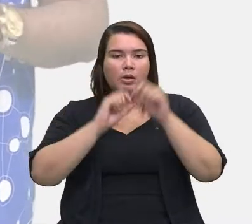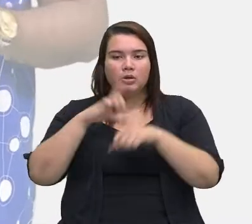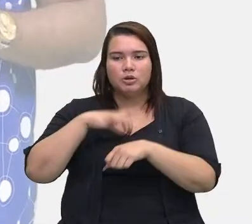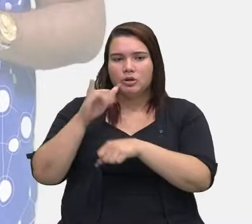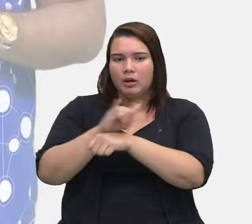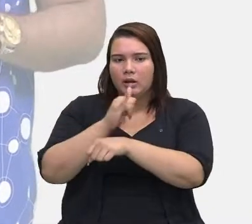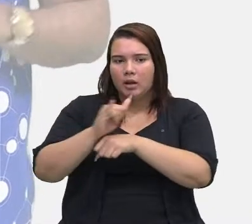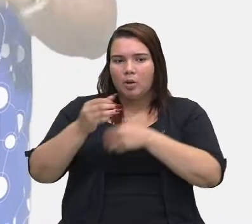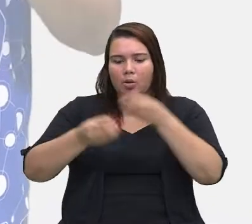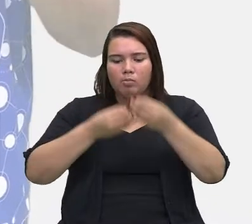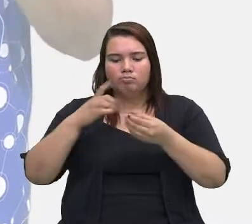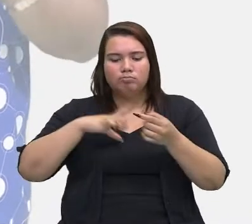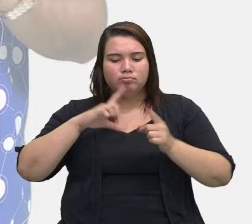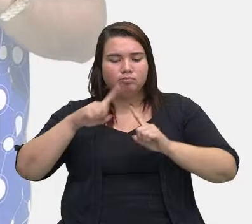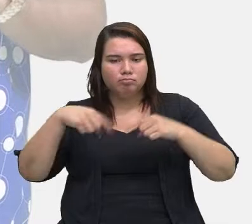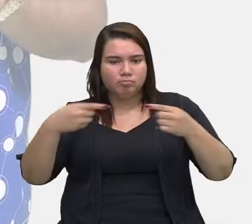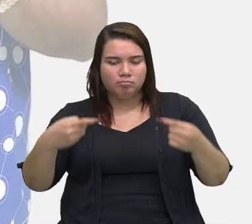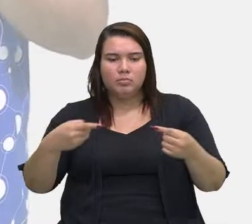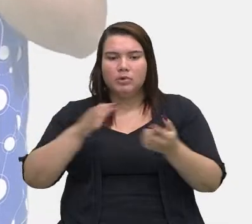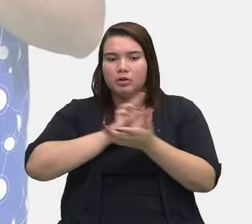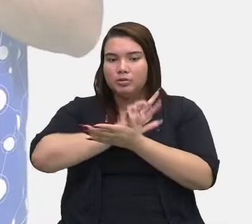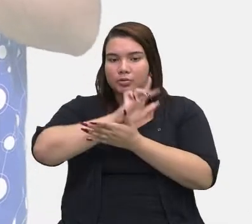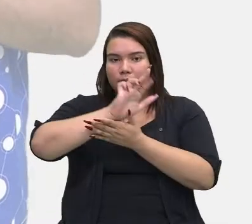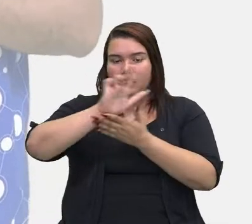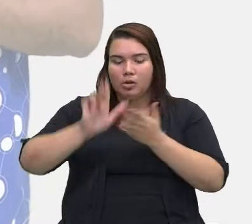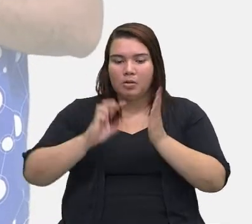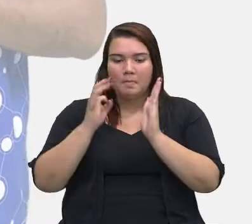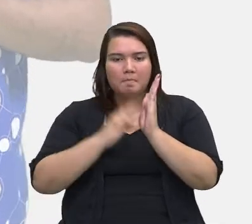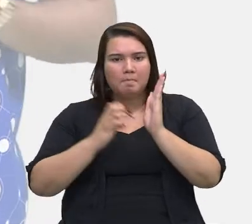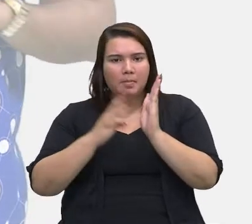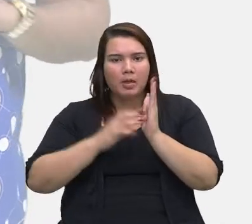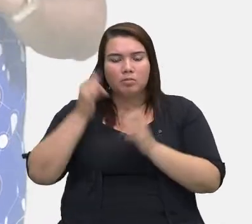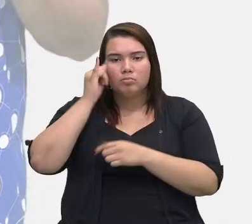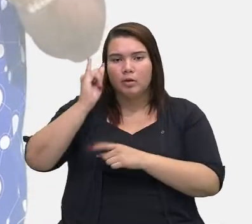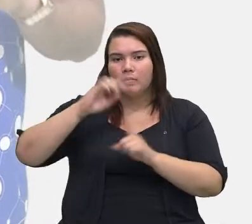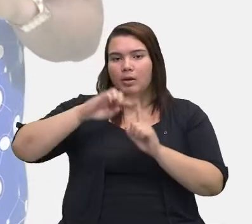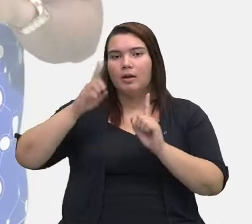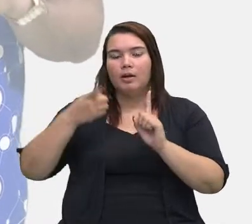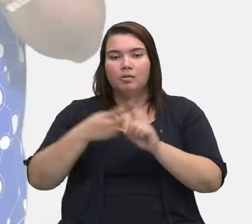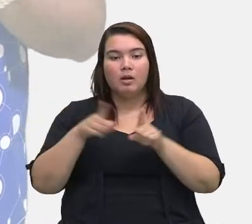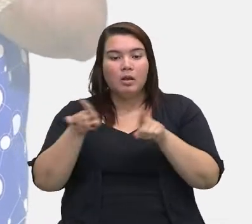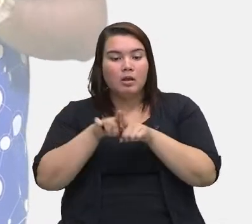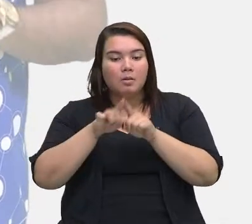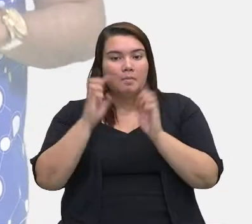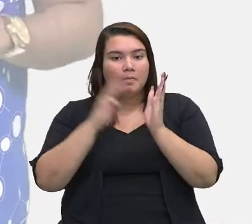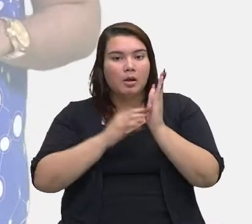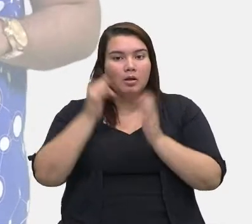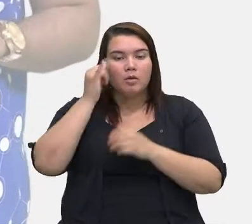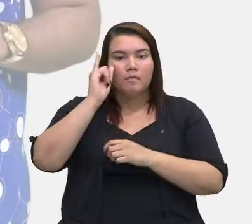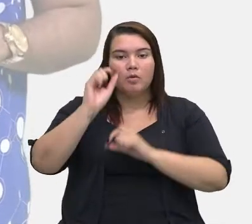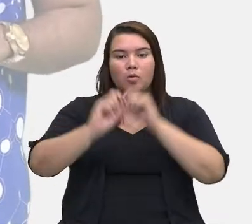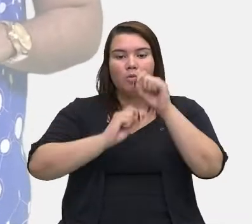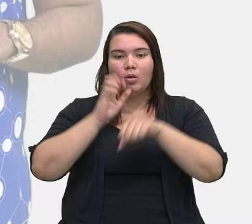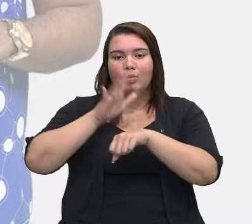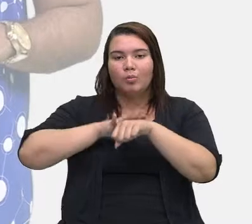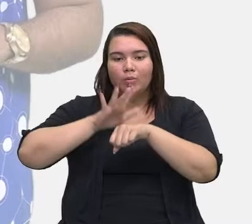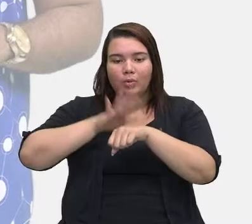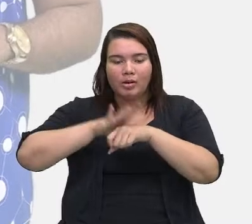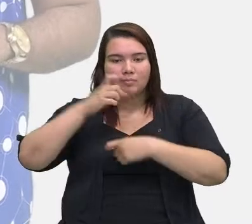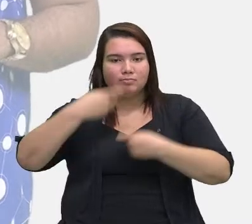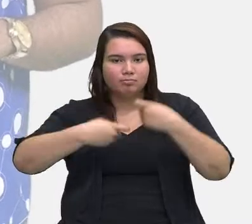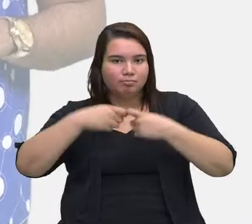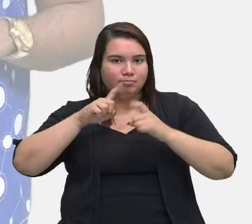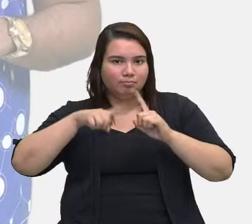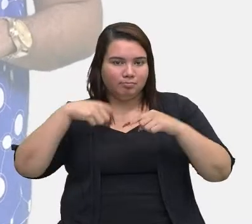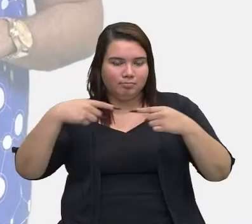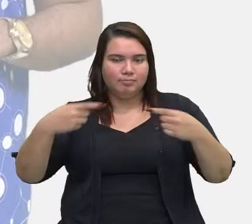mecanismos reprodutivos, diversidade de métodos contraceptivos, e os métodos contraceptivos que impedem a